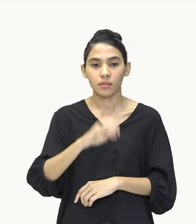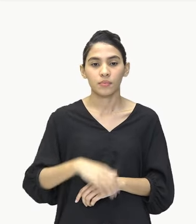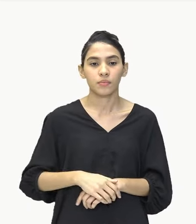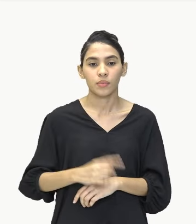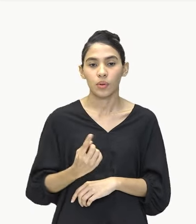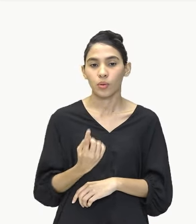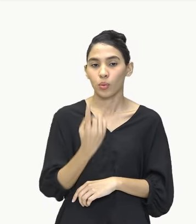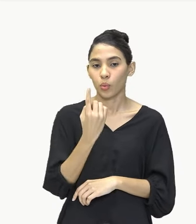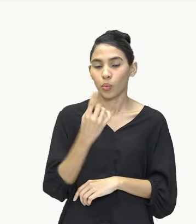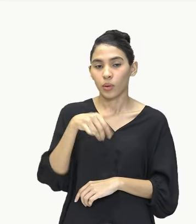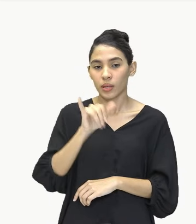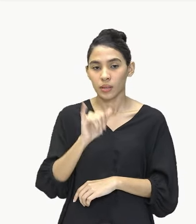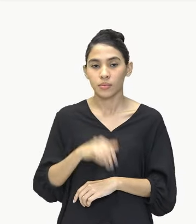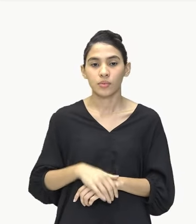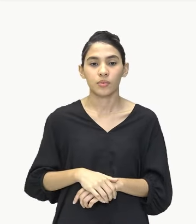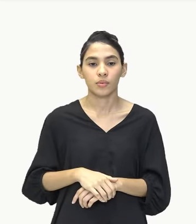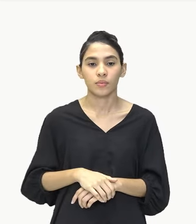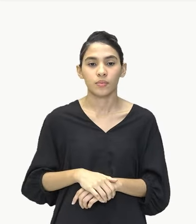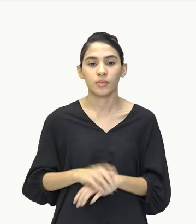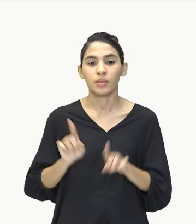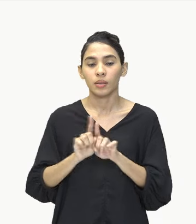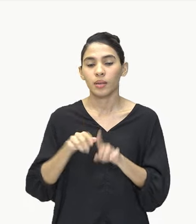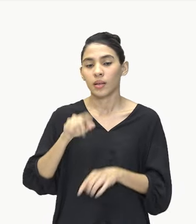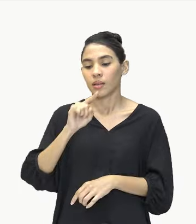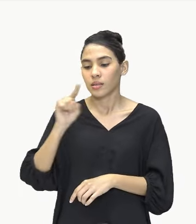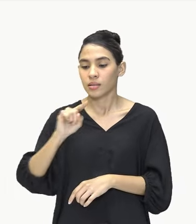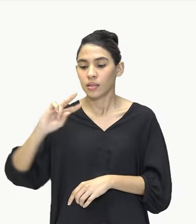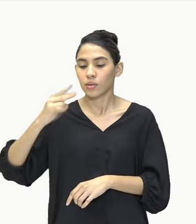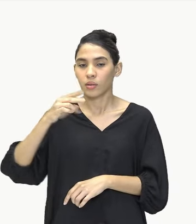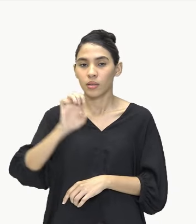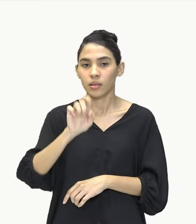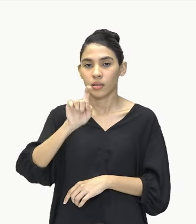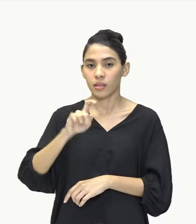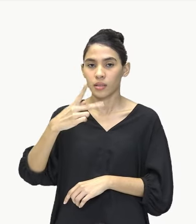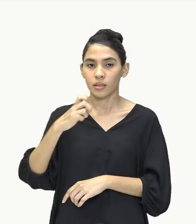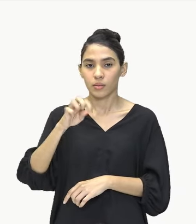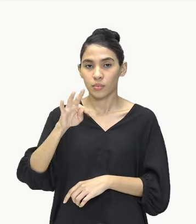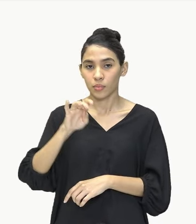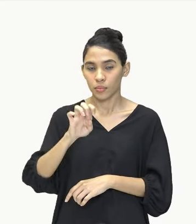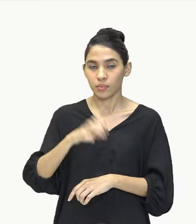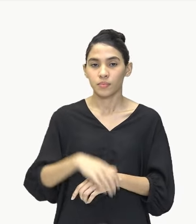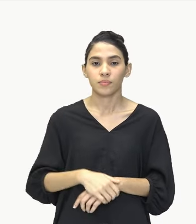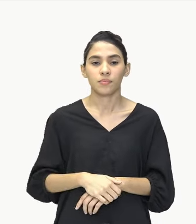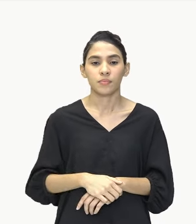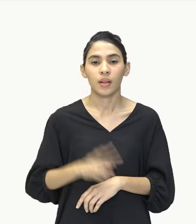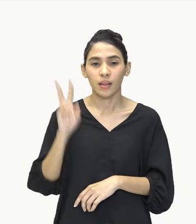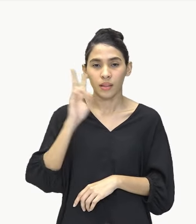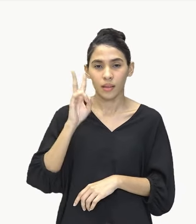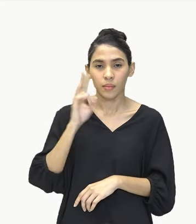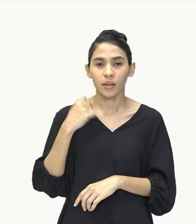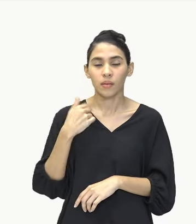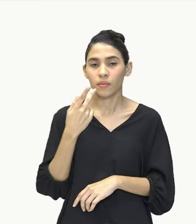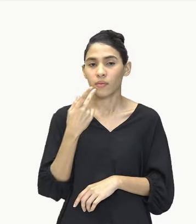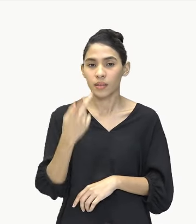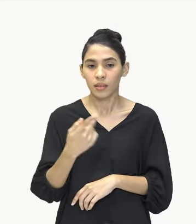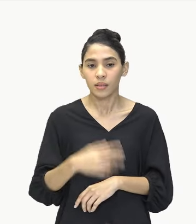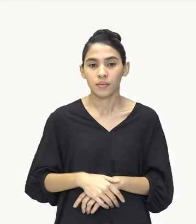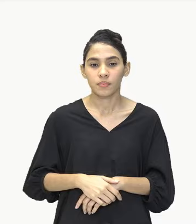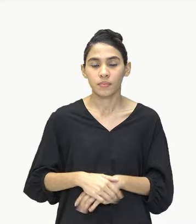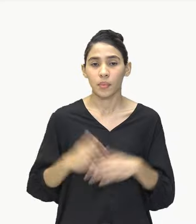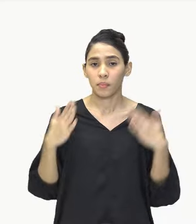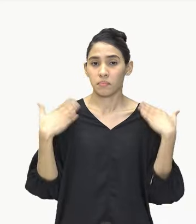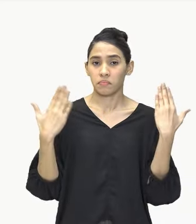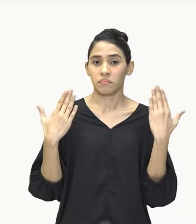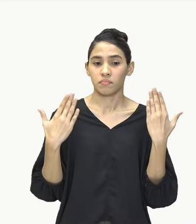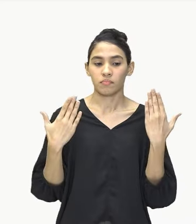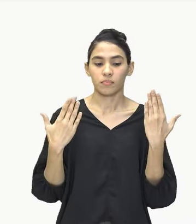do y e o 2 é o expoente do z. O que eu falei para vocês? Primeiro momento assusta.